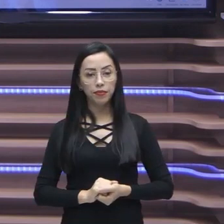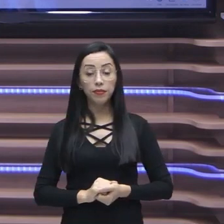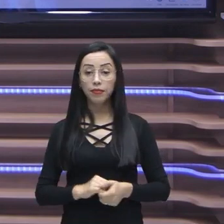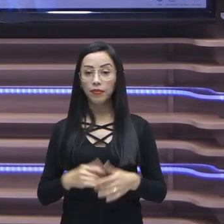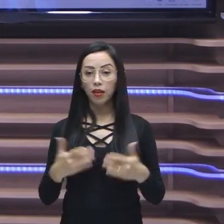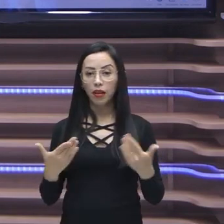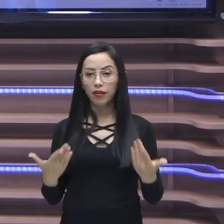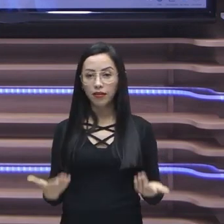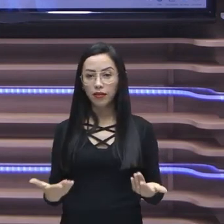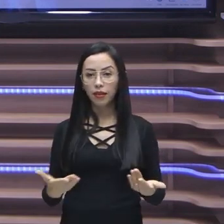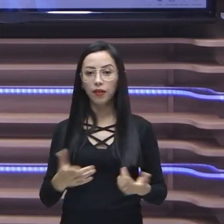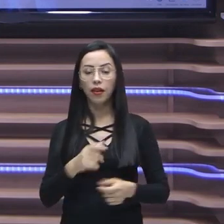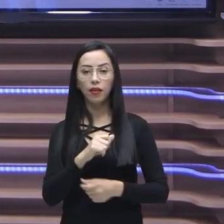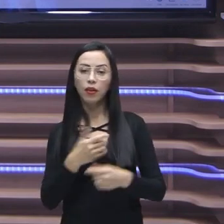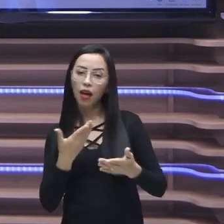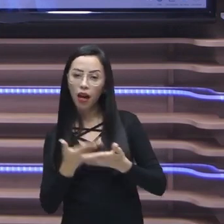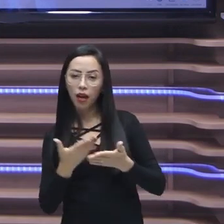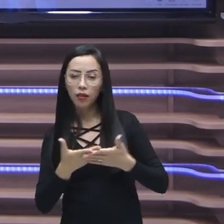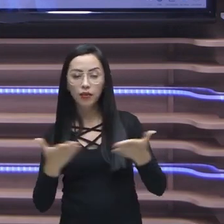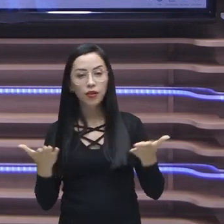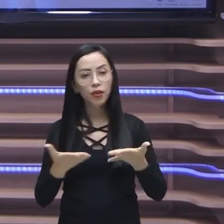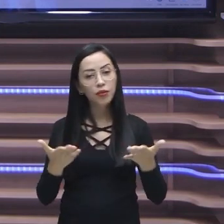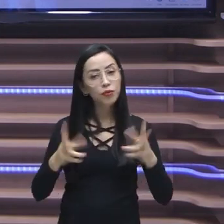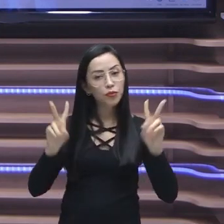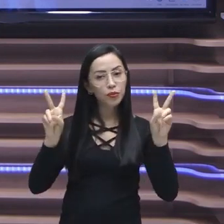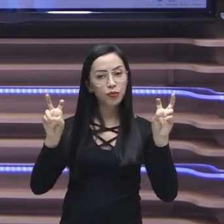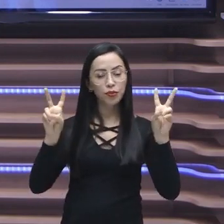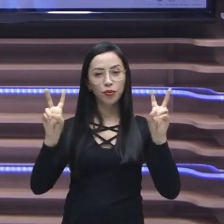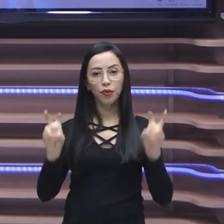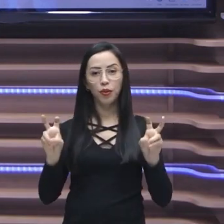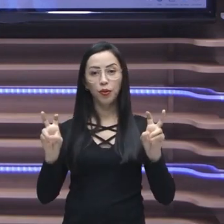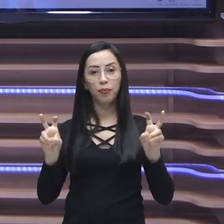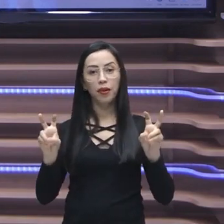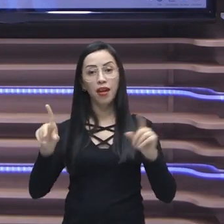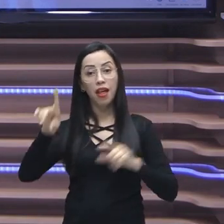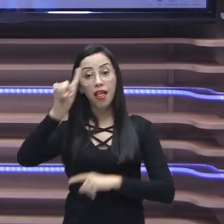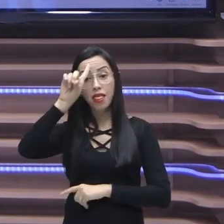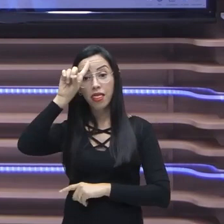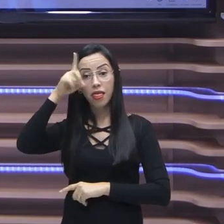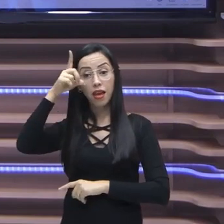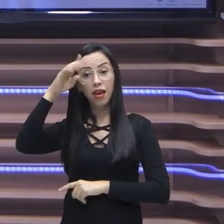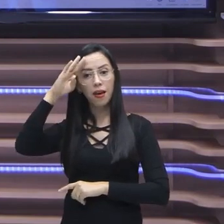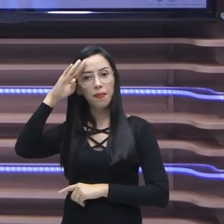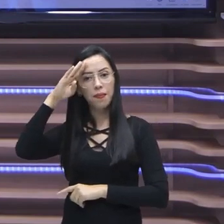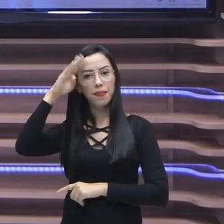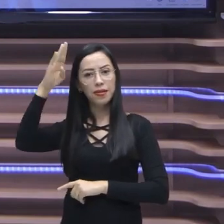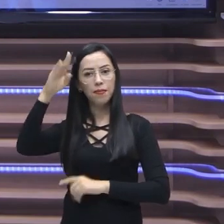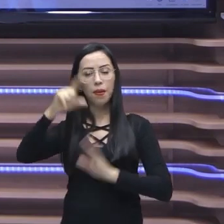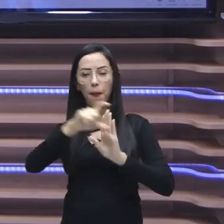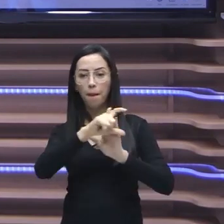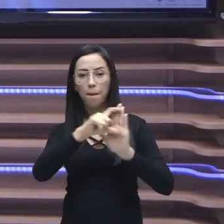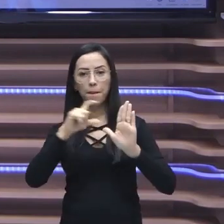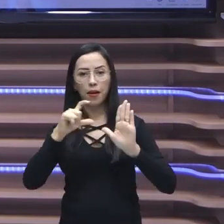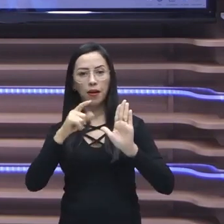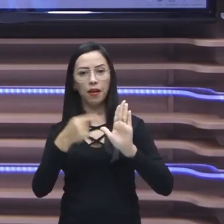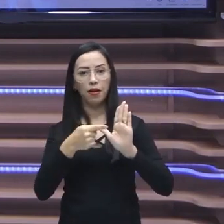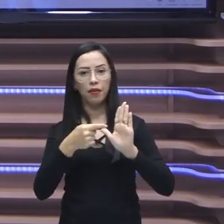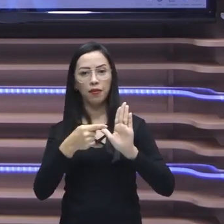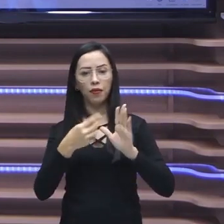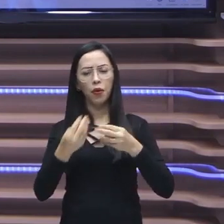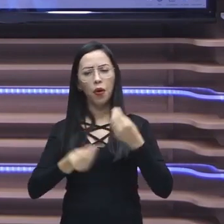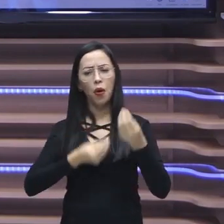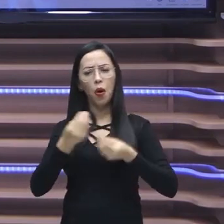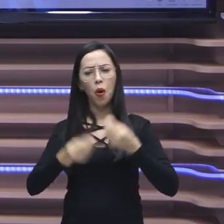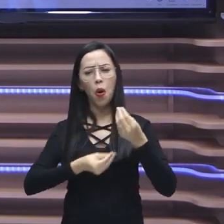Então, meus alunos, a aula de hoje é sobre ideia principal de um parágrafo. Como que nós